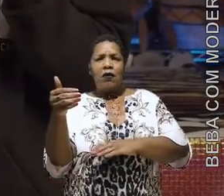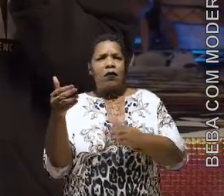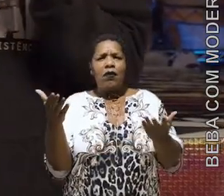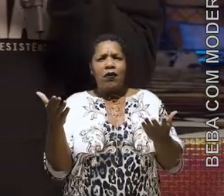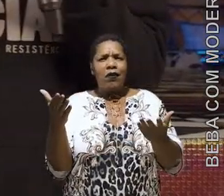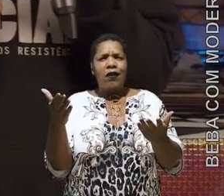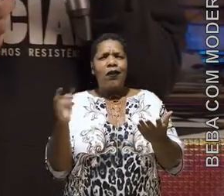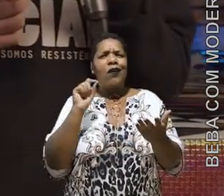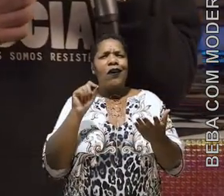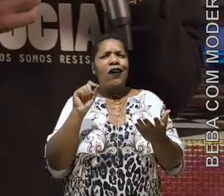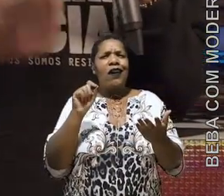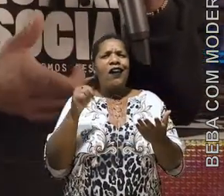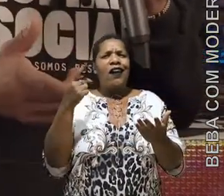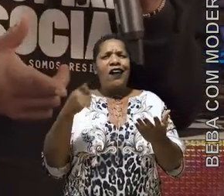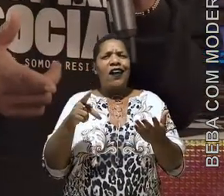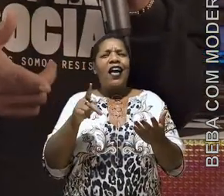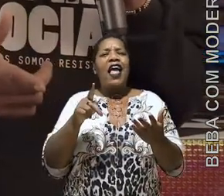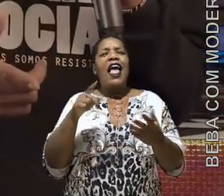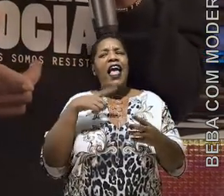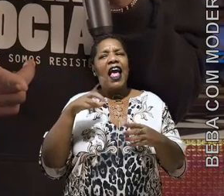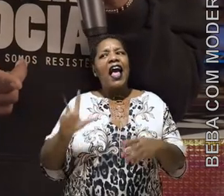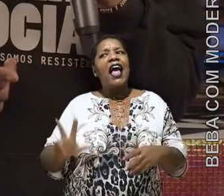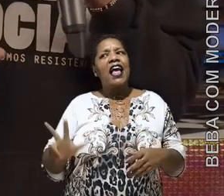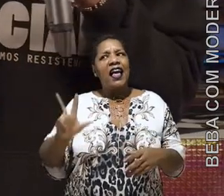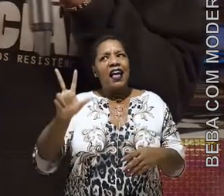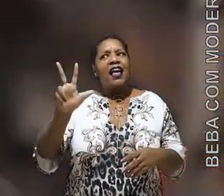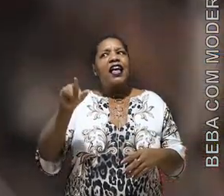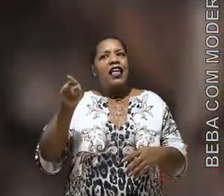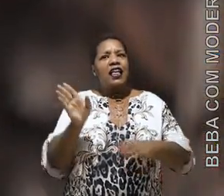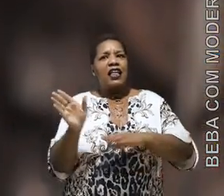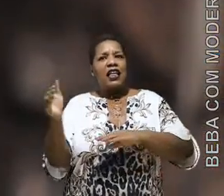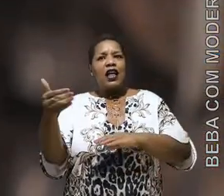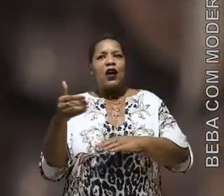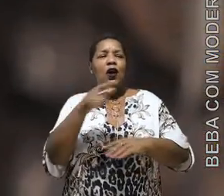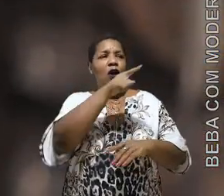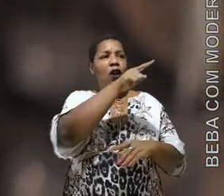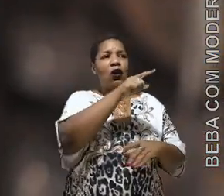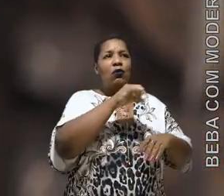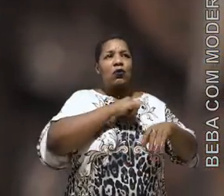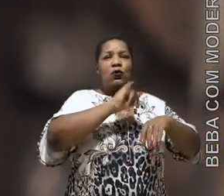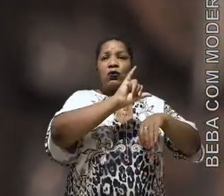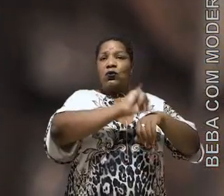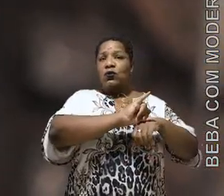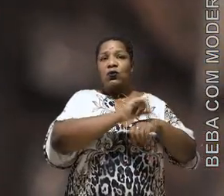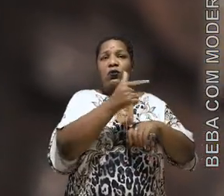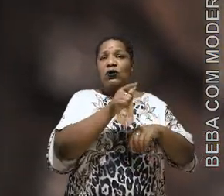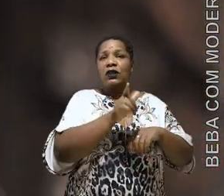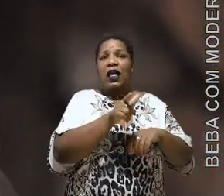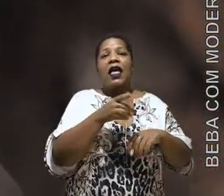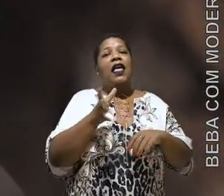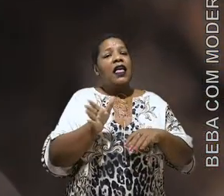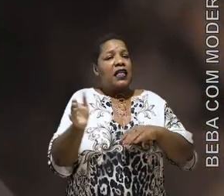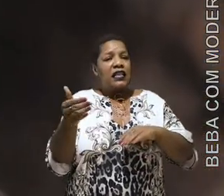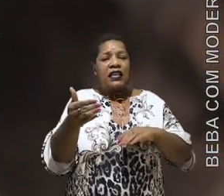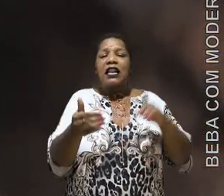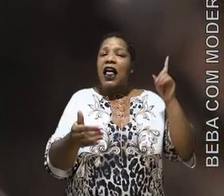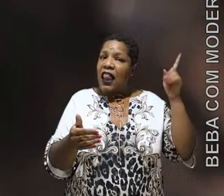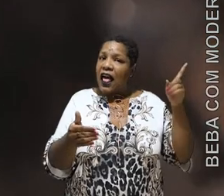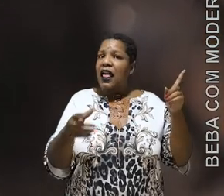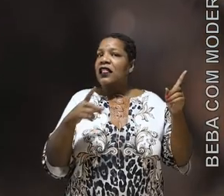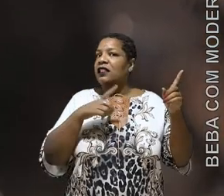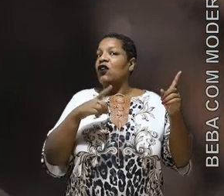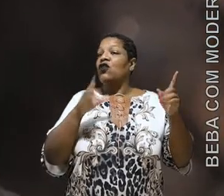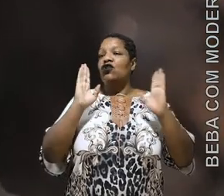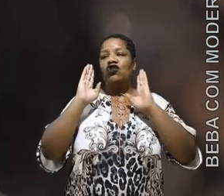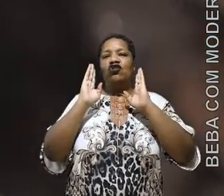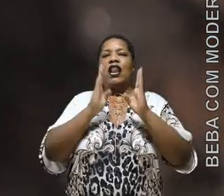Vascaína vai dobrando a esquina e o centro não tem esquina quem tem esquina quebrada isso